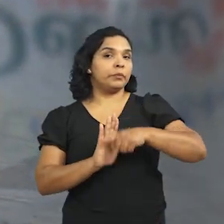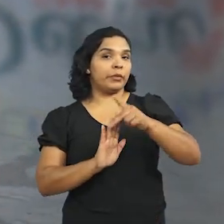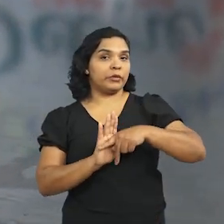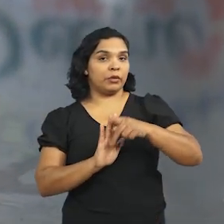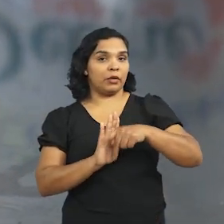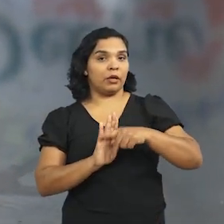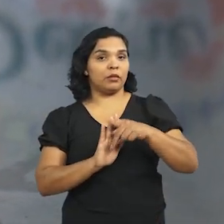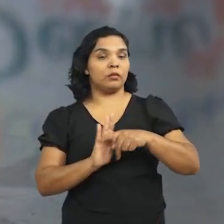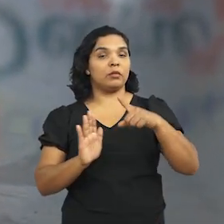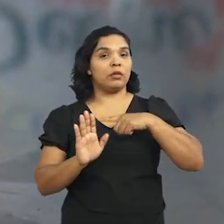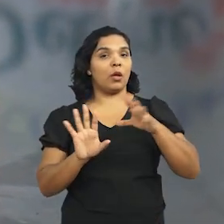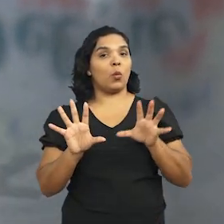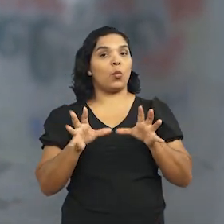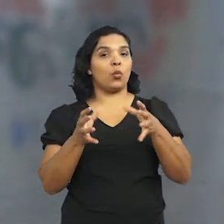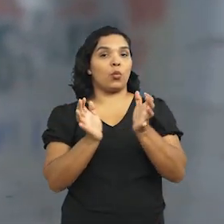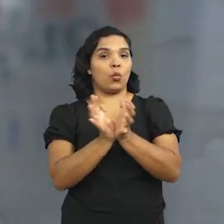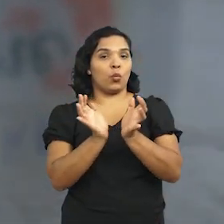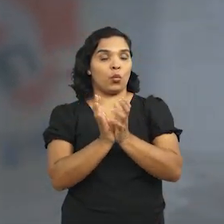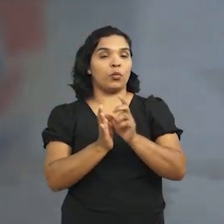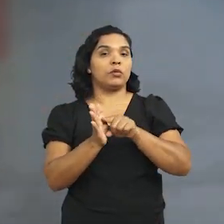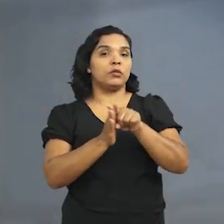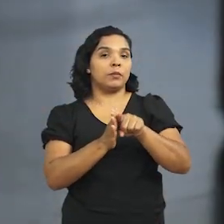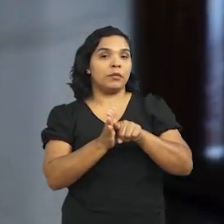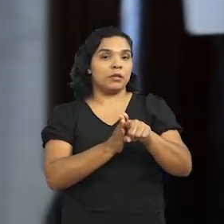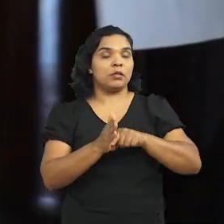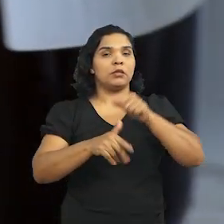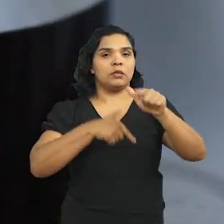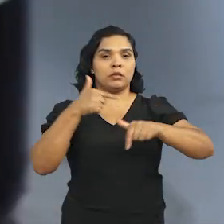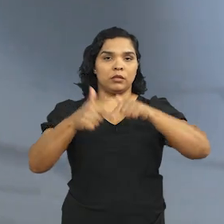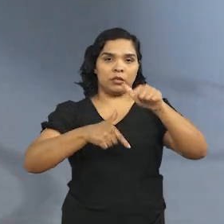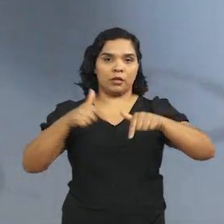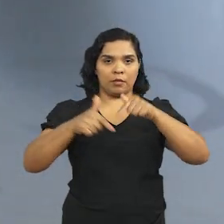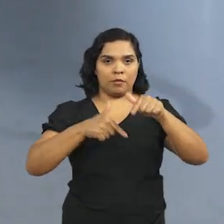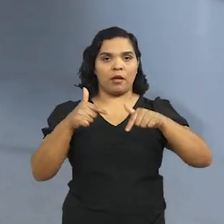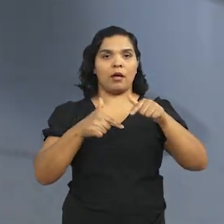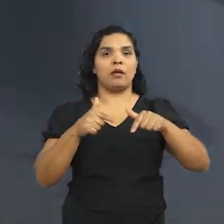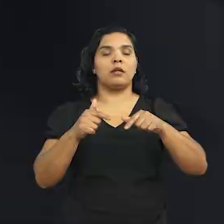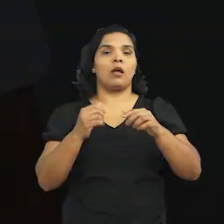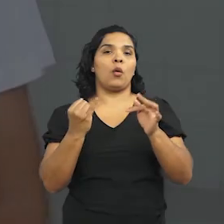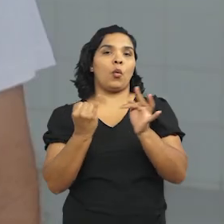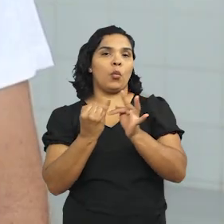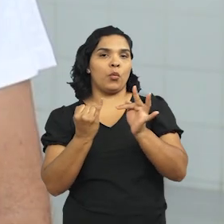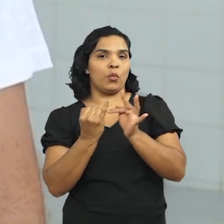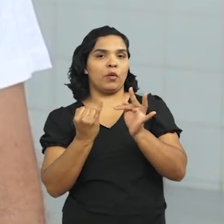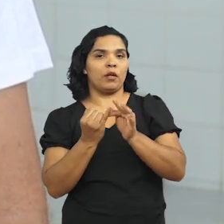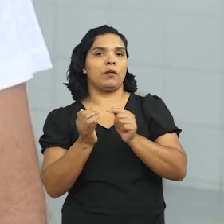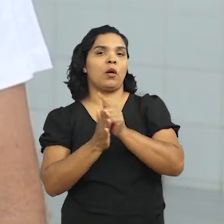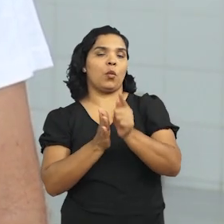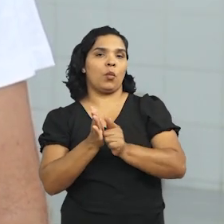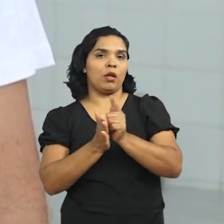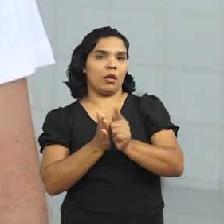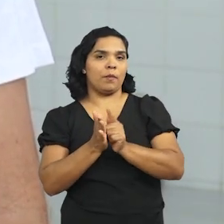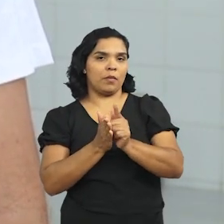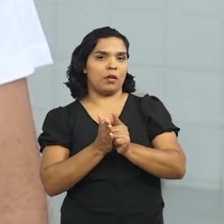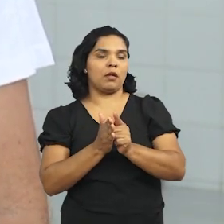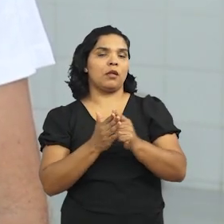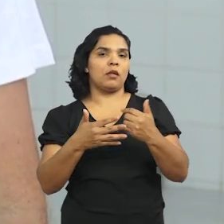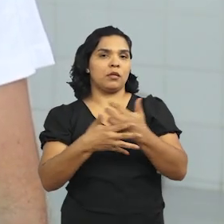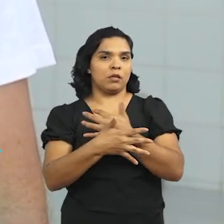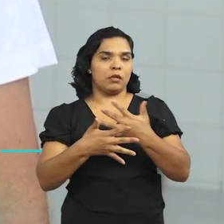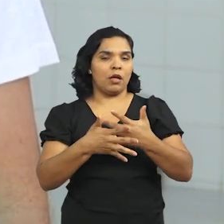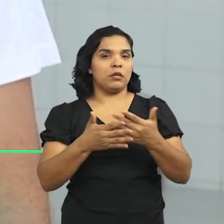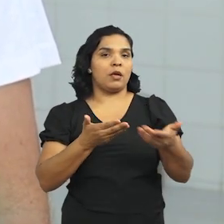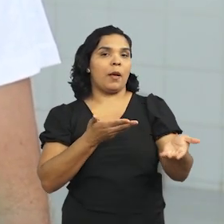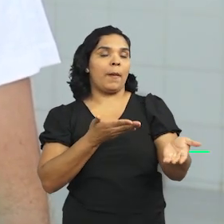Esse projeto, na verdade, a gente tem um grupo de pesquisa, a gente trabalha em rede, né? Tanto o IFE Baiano Campus